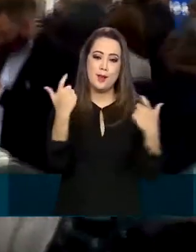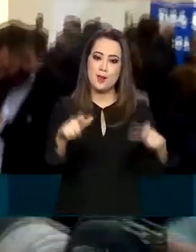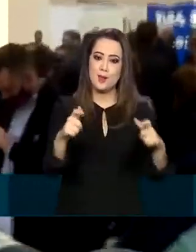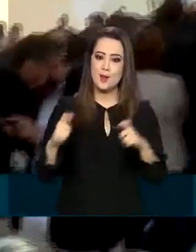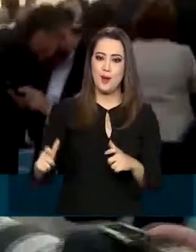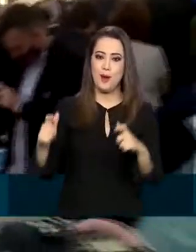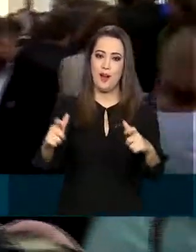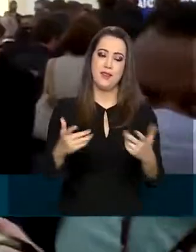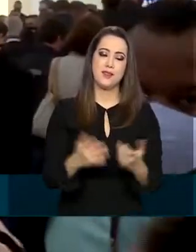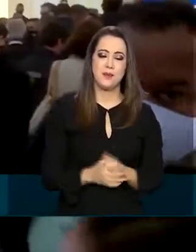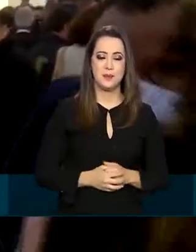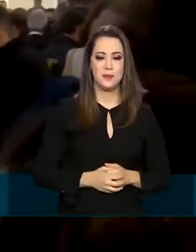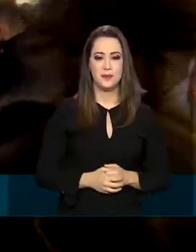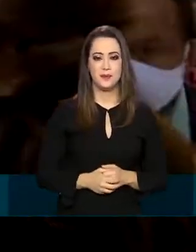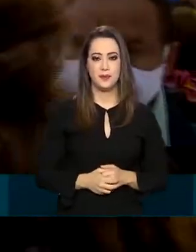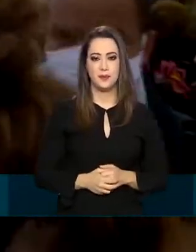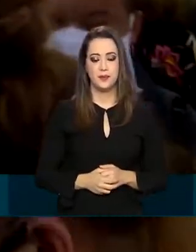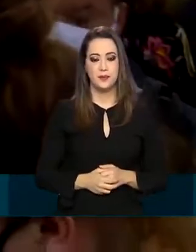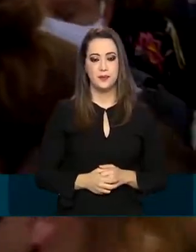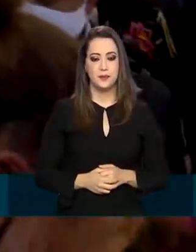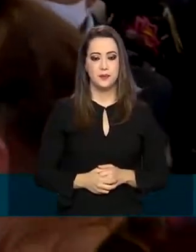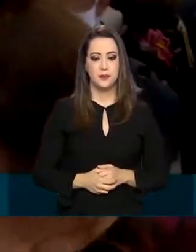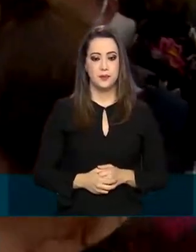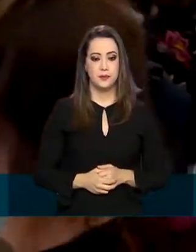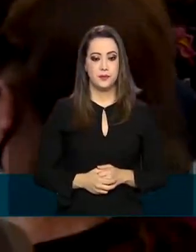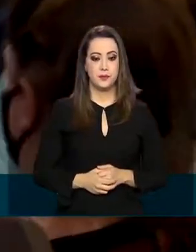1.164 unidades habitacionais.